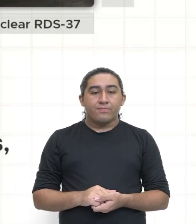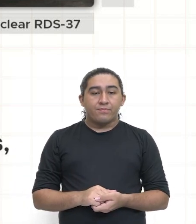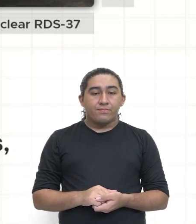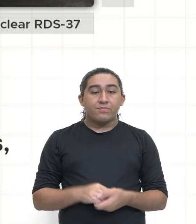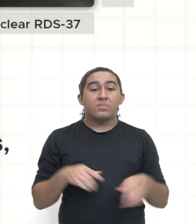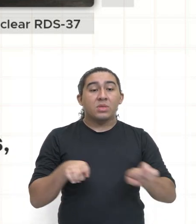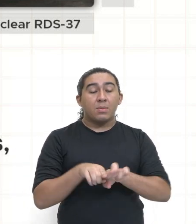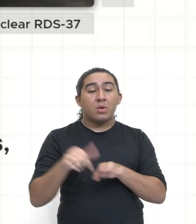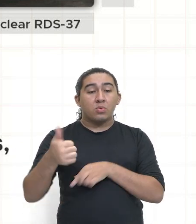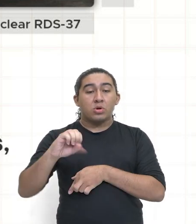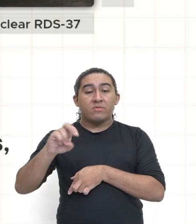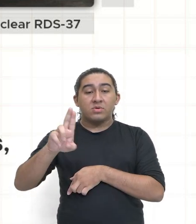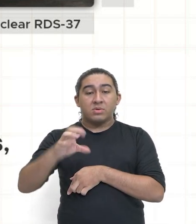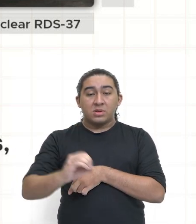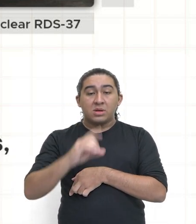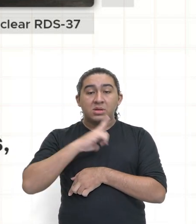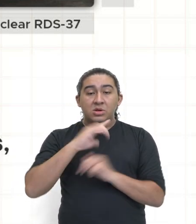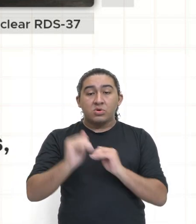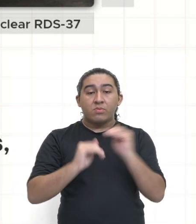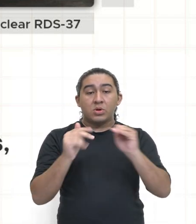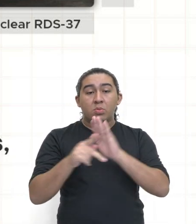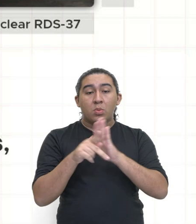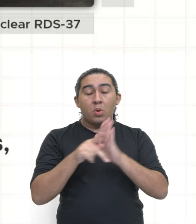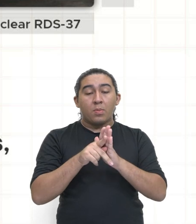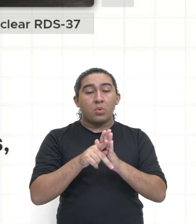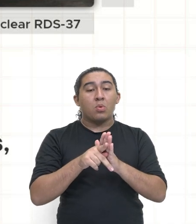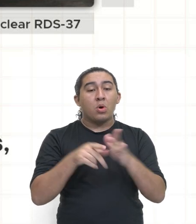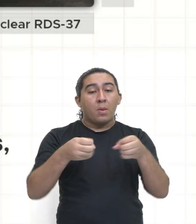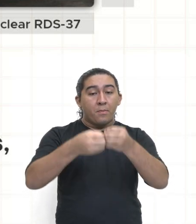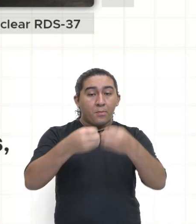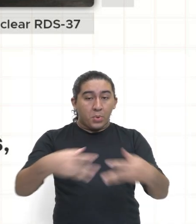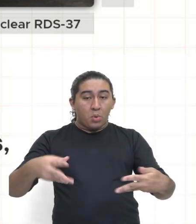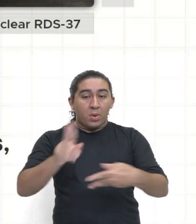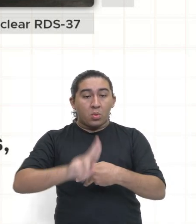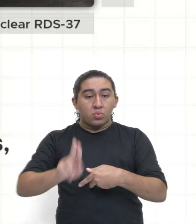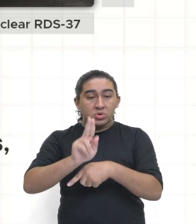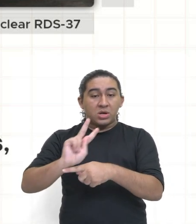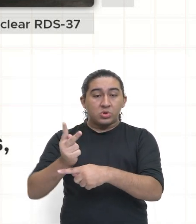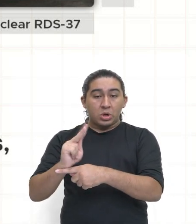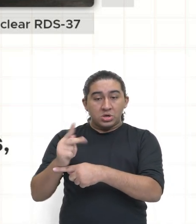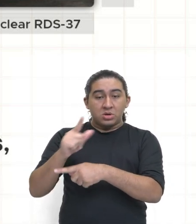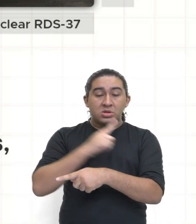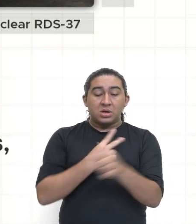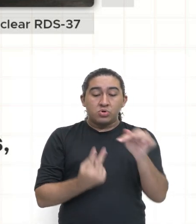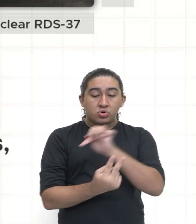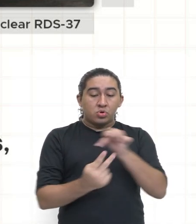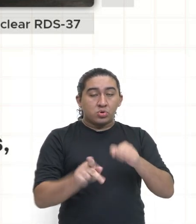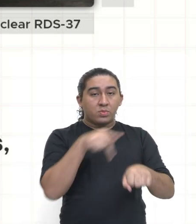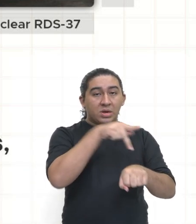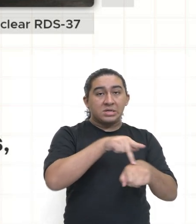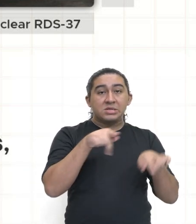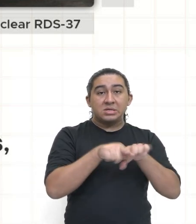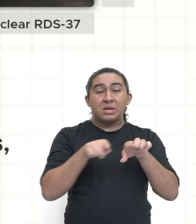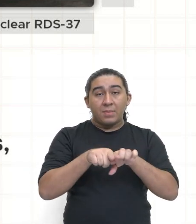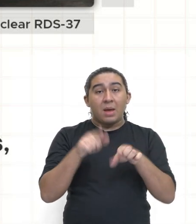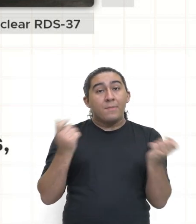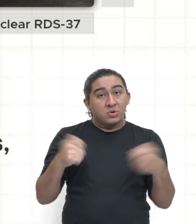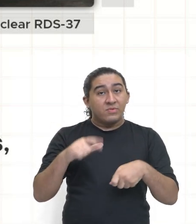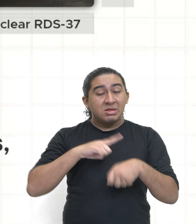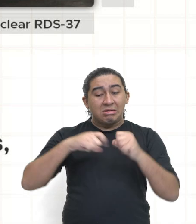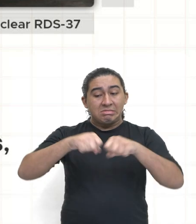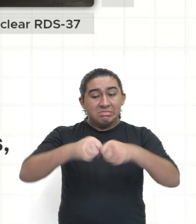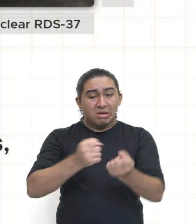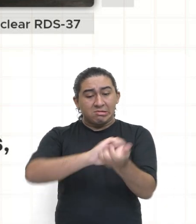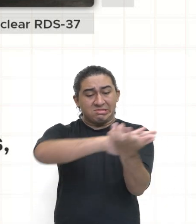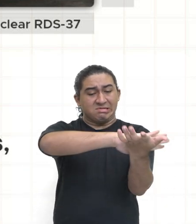nós temos aqui o desenvolvimento de bombas de hidrogênio por ambas as superpotências com um grande poder destrutivo.